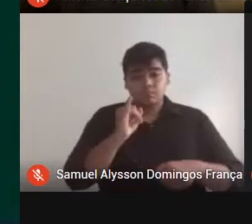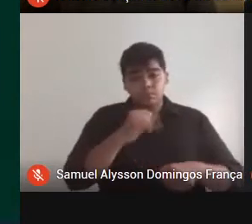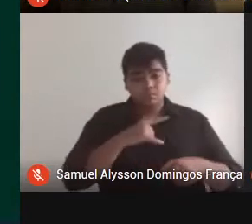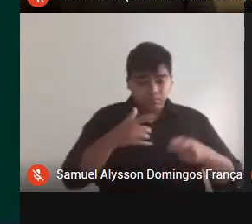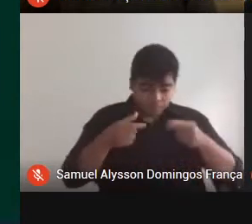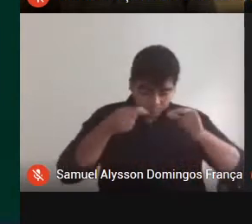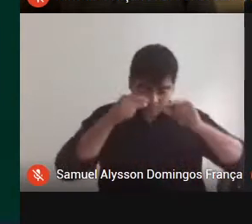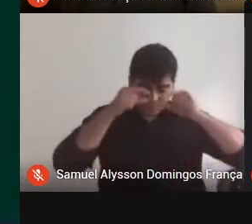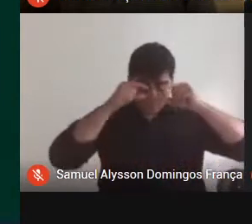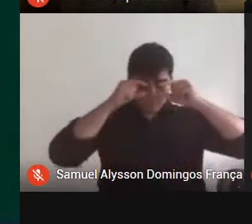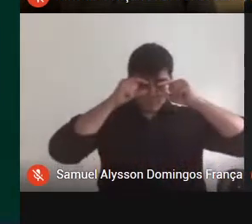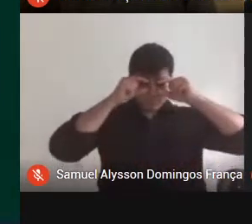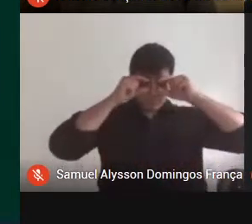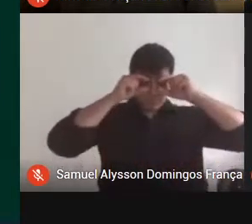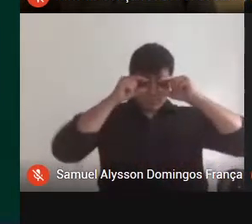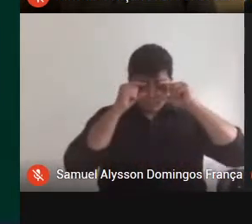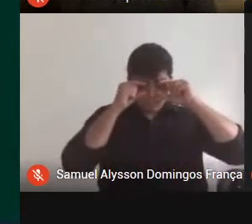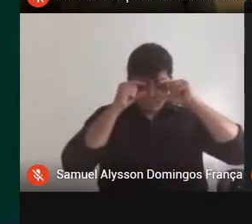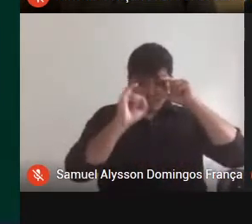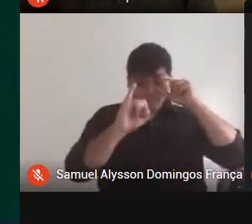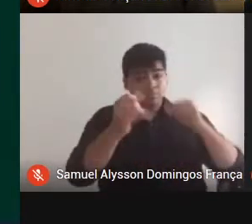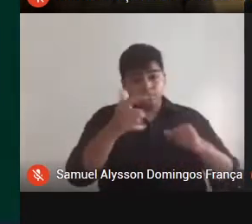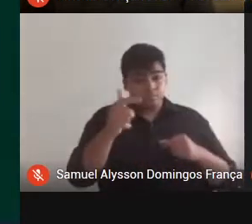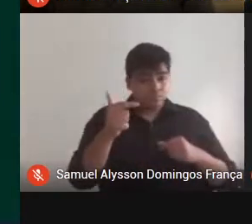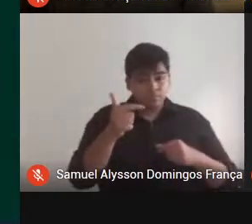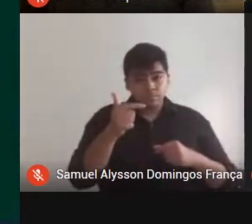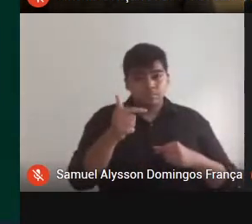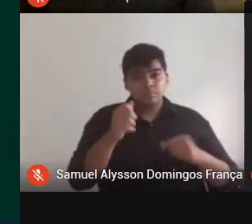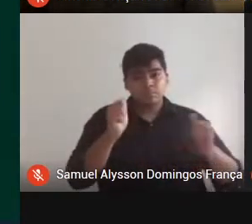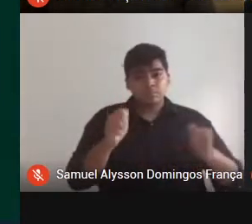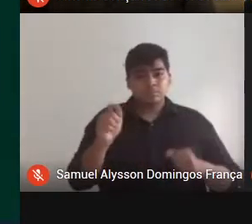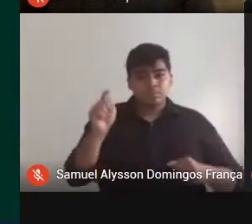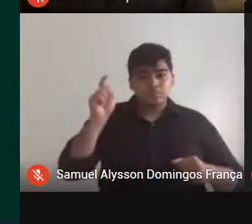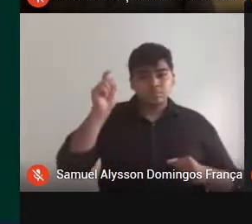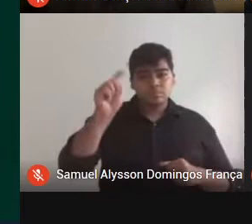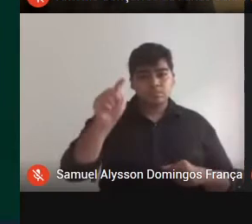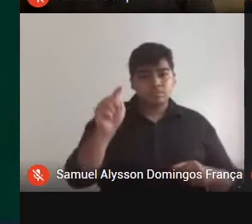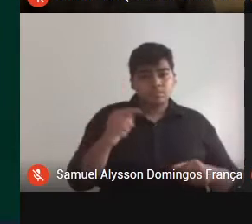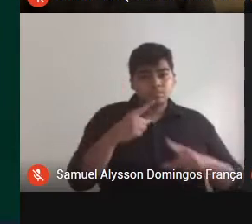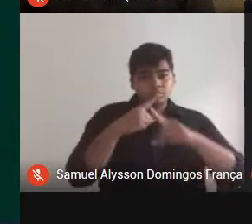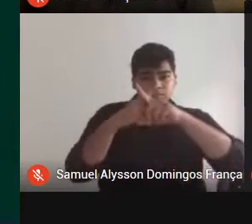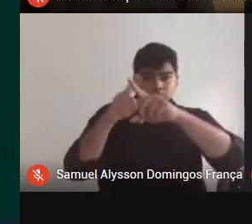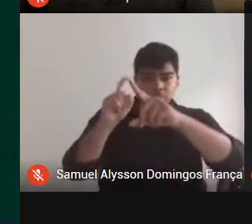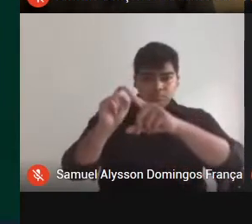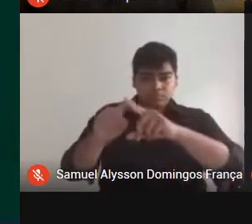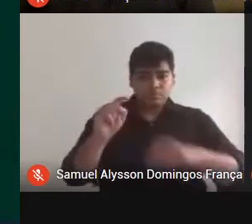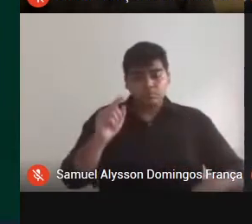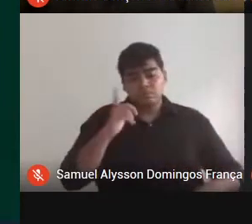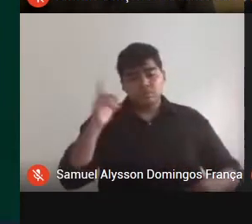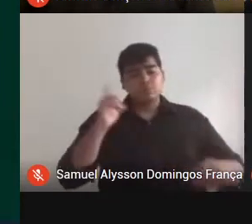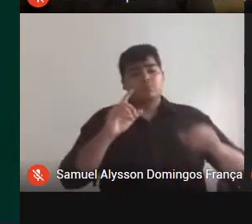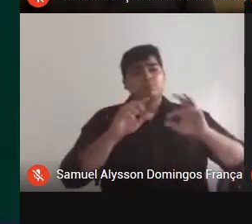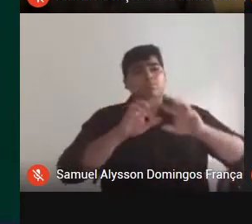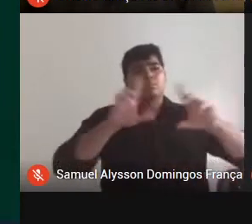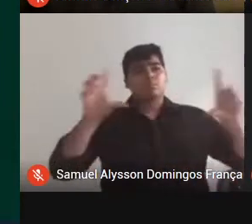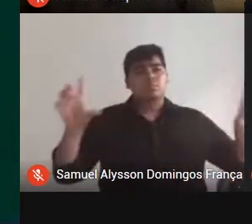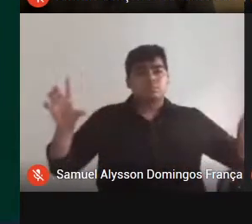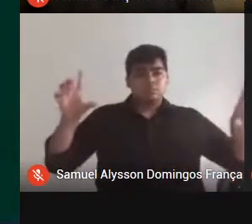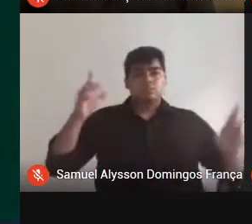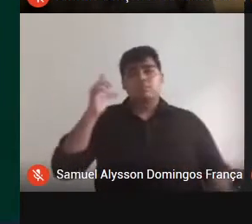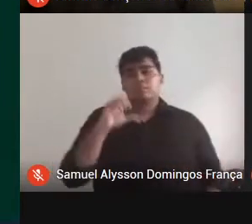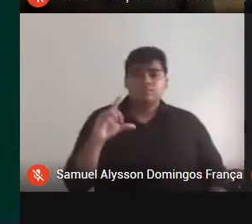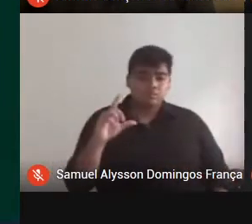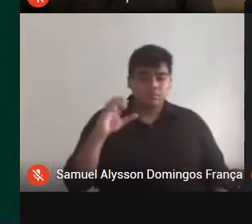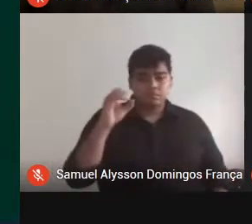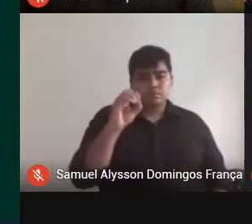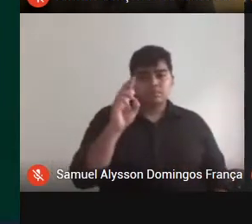botar o celular no óculos. Se você não tiver, é só clicar no xizinho que aparece no meio, que você tem uma única tela e você consegue ter uma visão